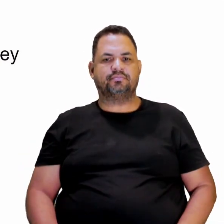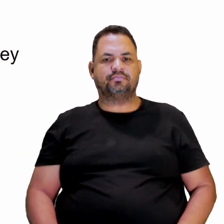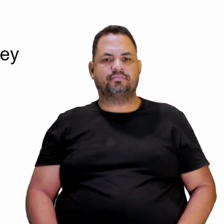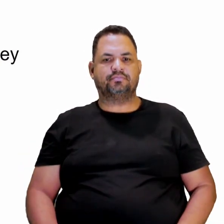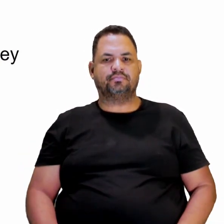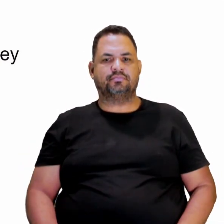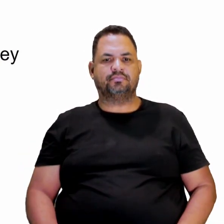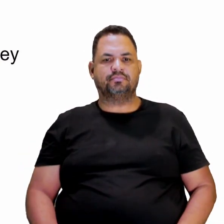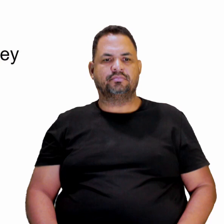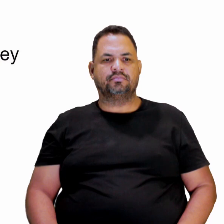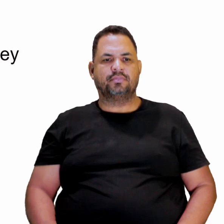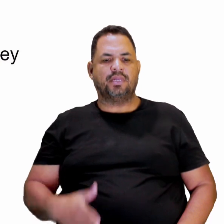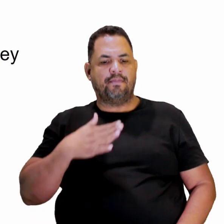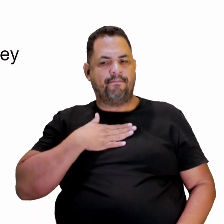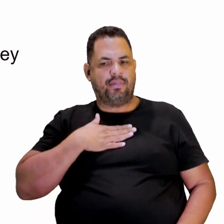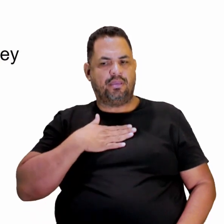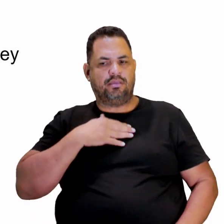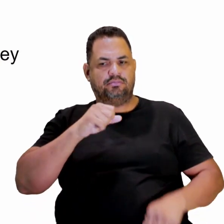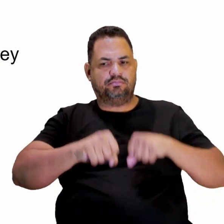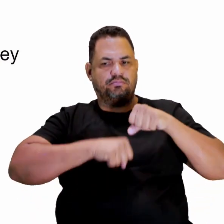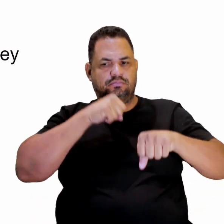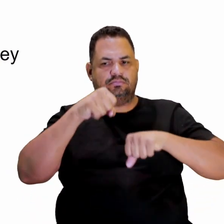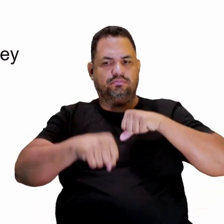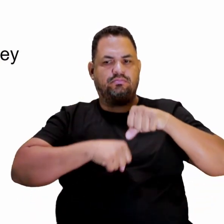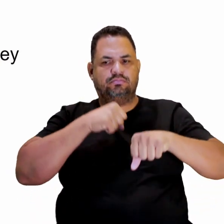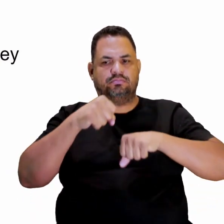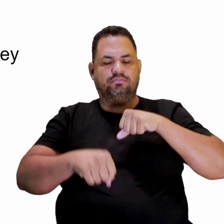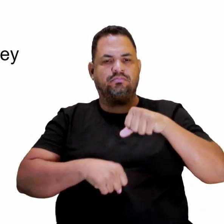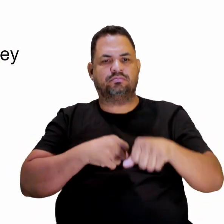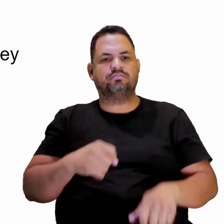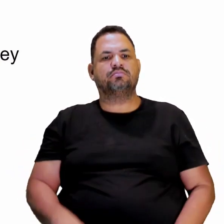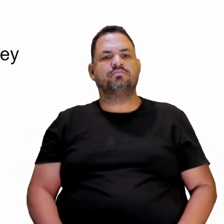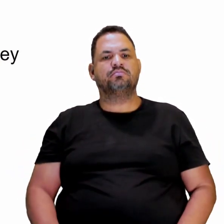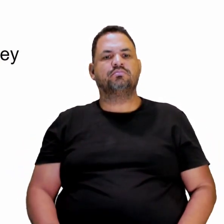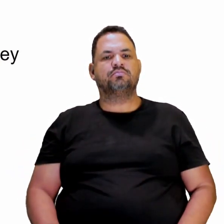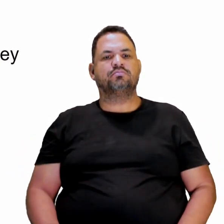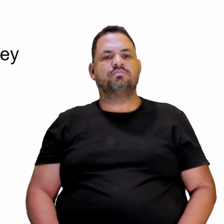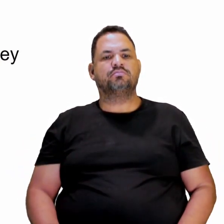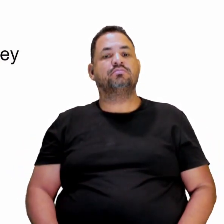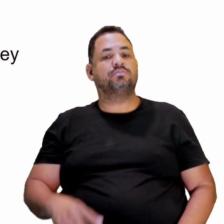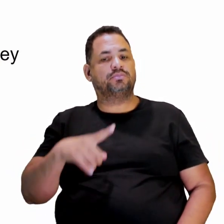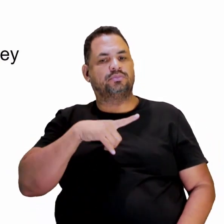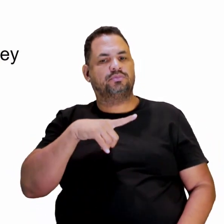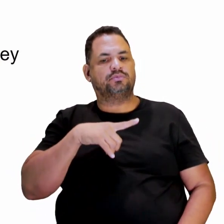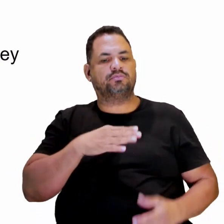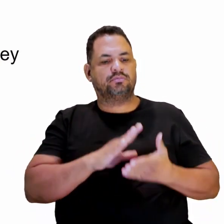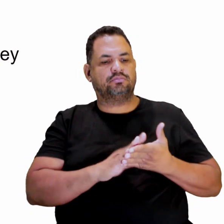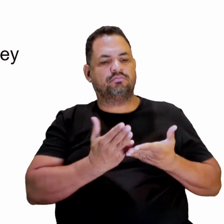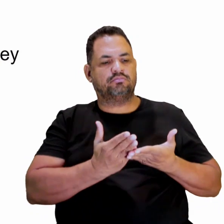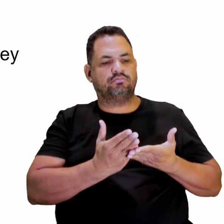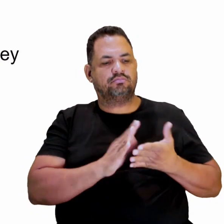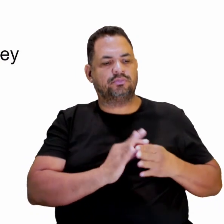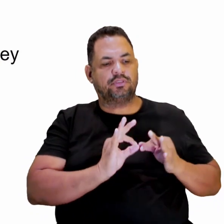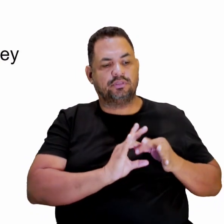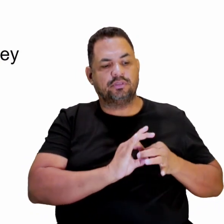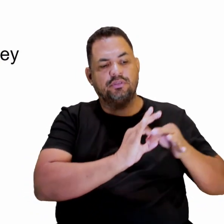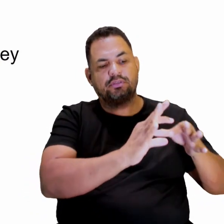the gate, ou seja, da minha bicicleta, which, ou seja, que eu tinha deixado no